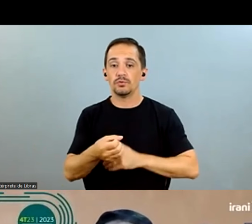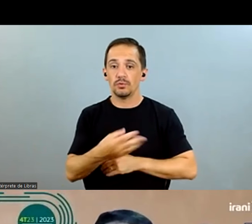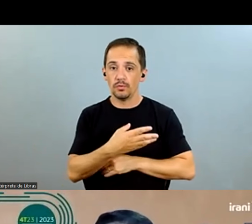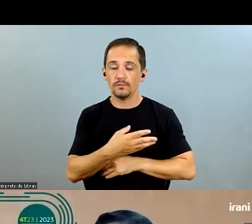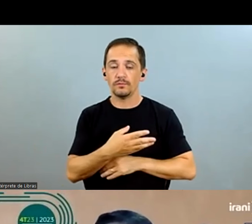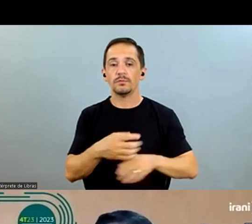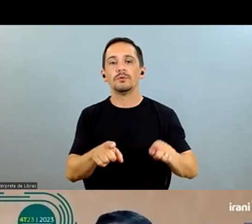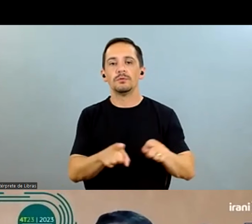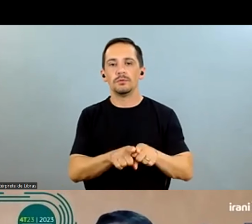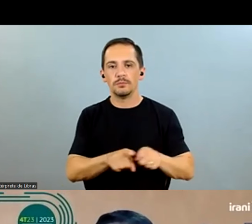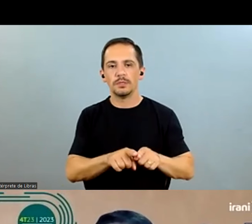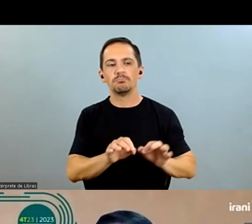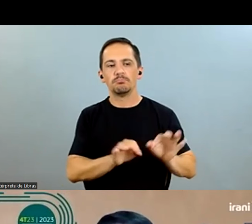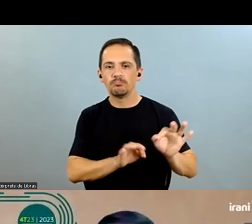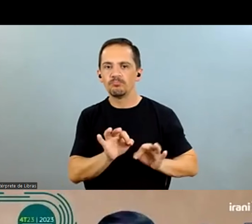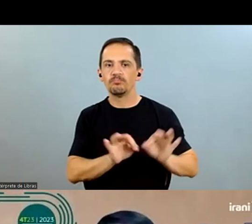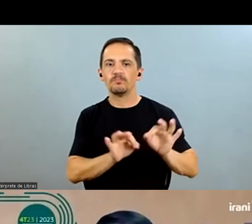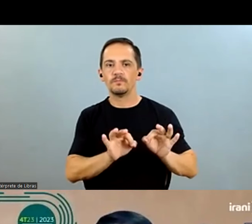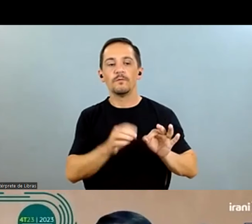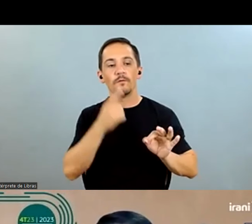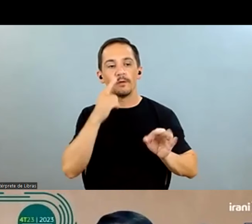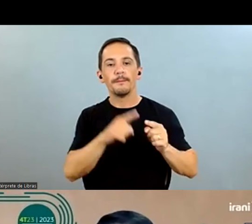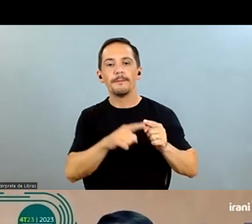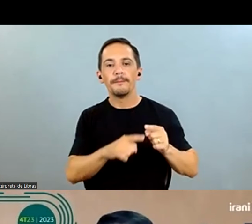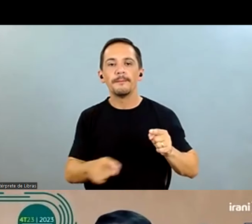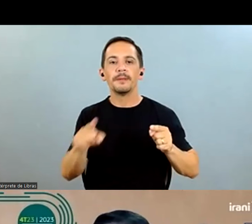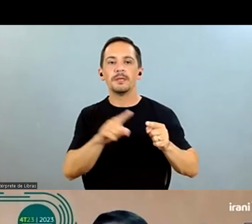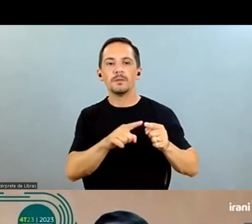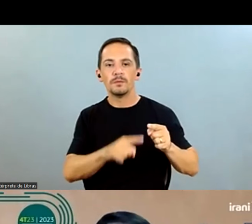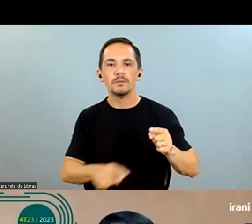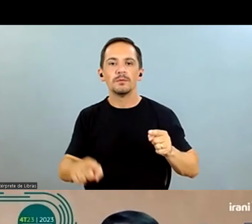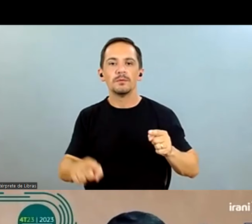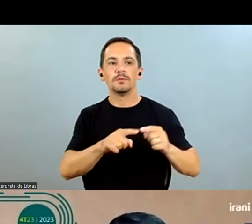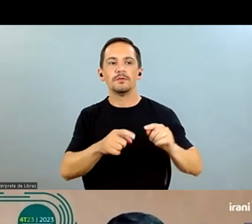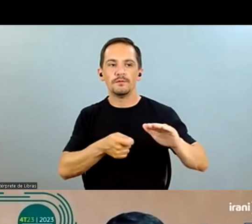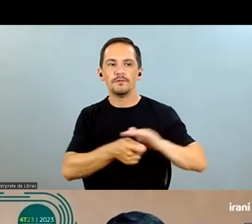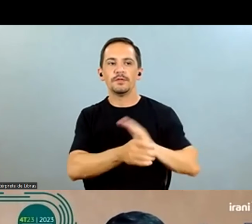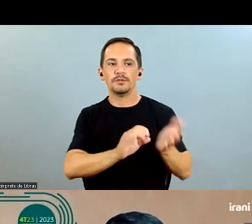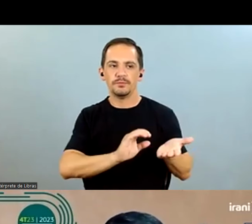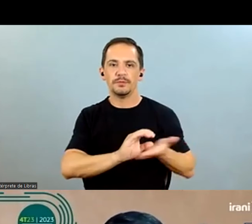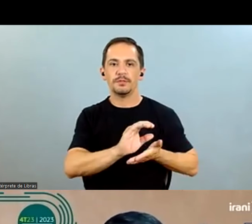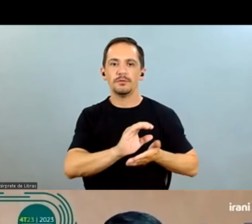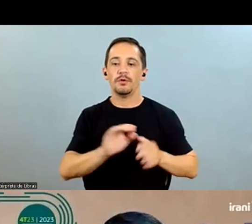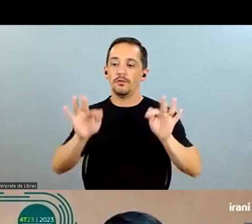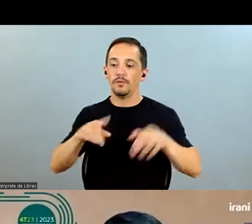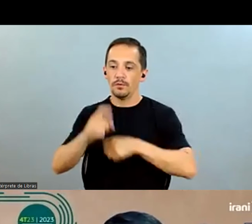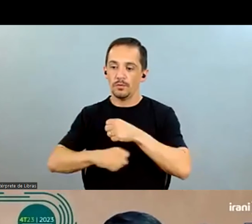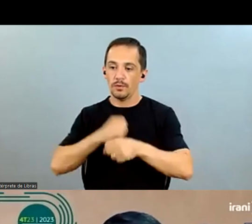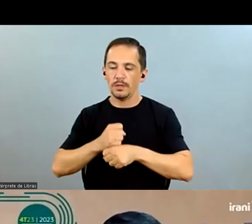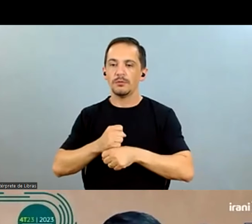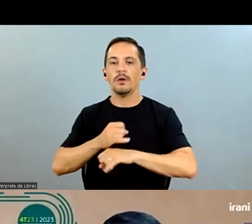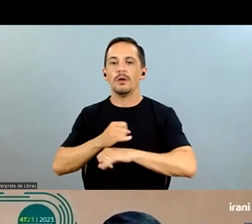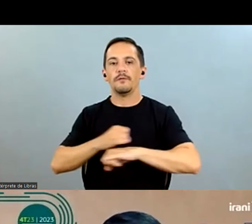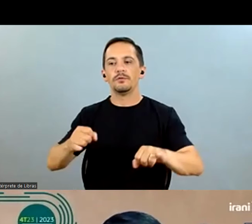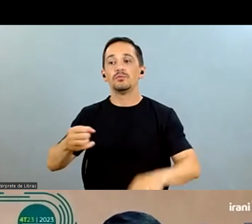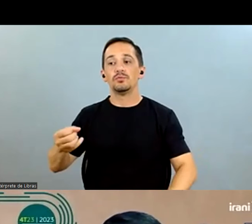próximo ciclo de investimentos né para que a gente possa ao final do do ano divulgar um novo ciclo dado que a gente tem um processo de